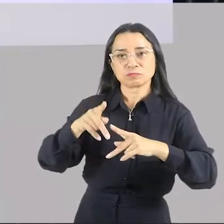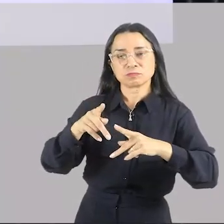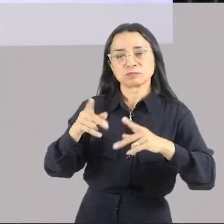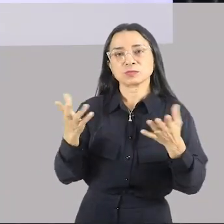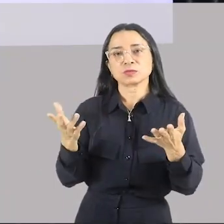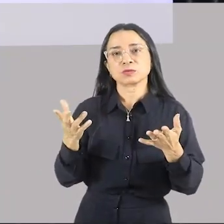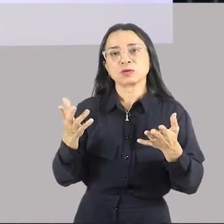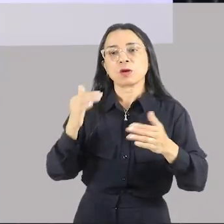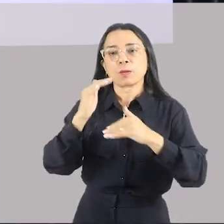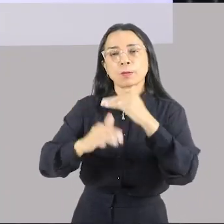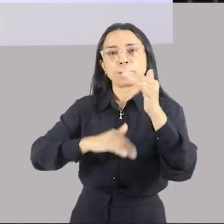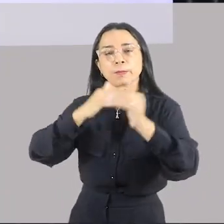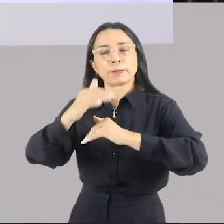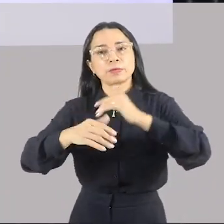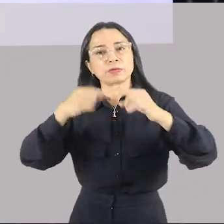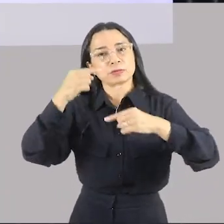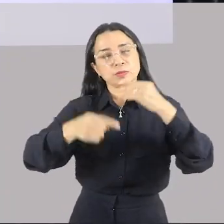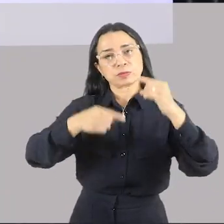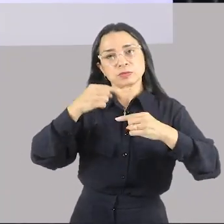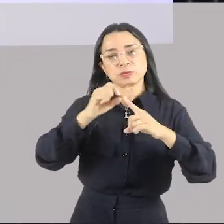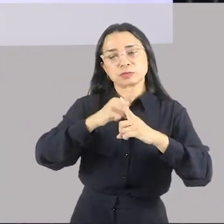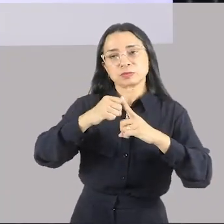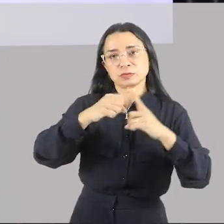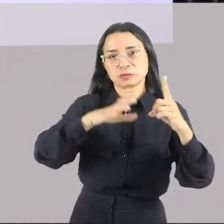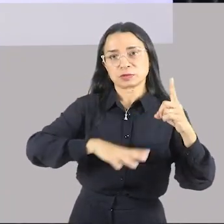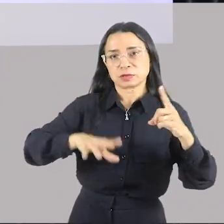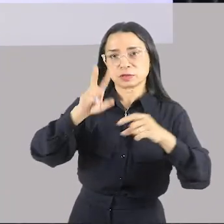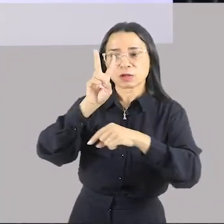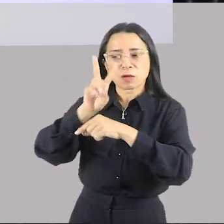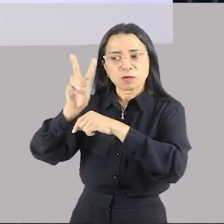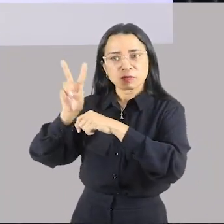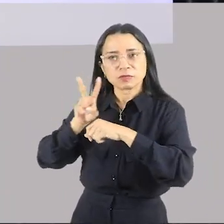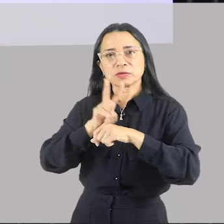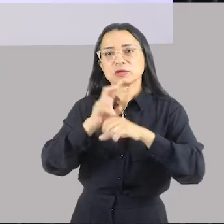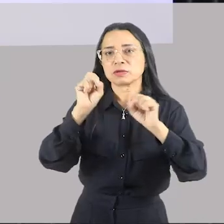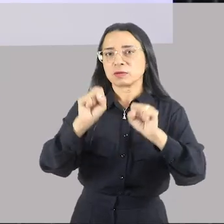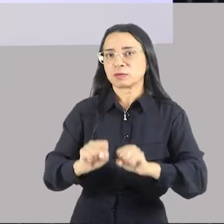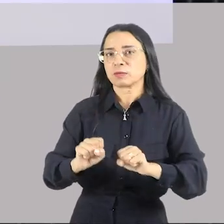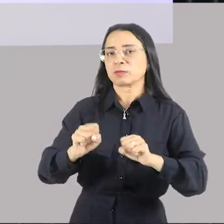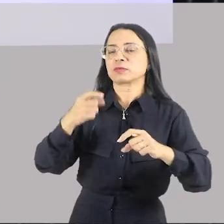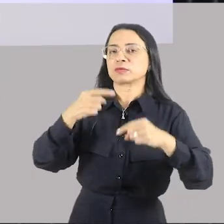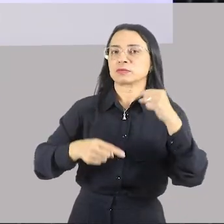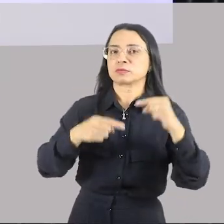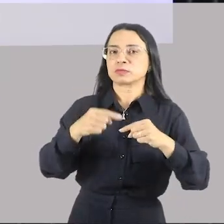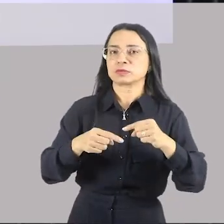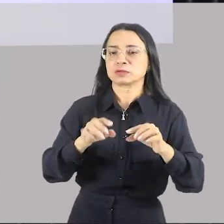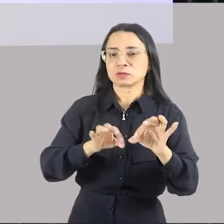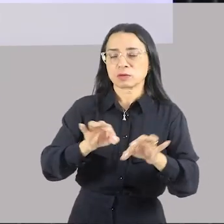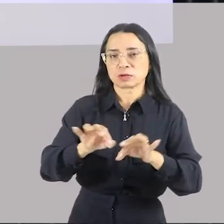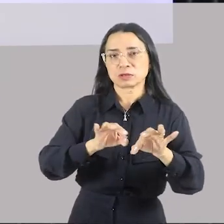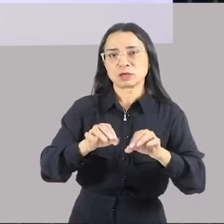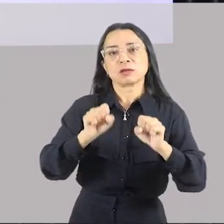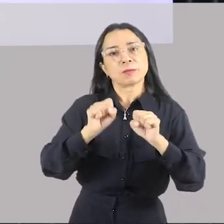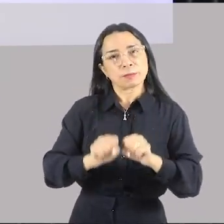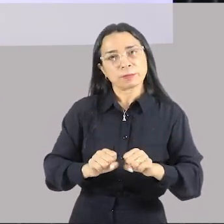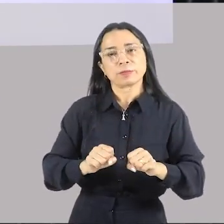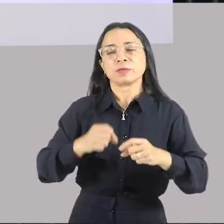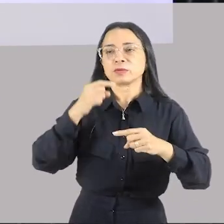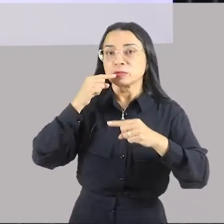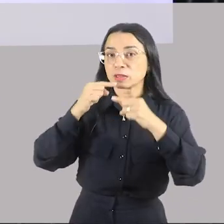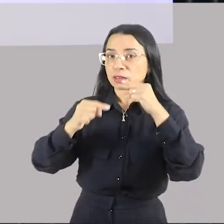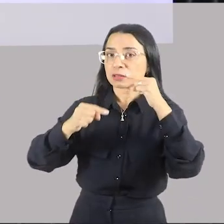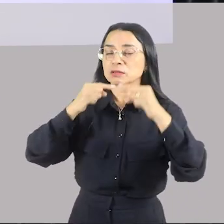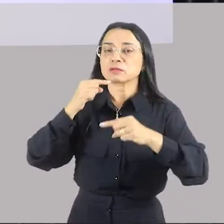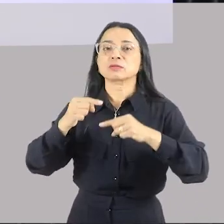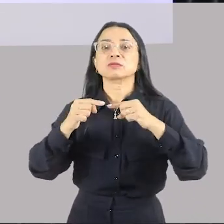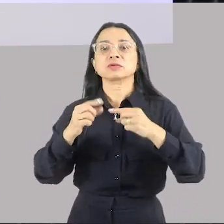processos políticos, sociais, quando ela fiscaliza o poder político constituído e quando ela pode denunciar também abusos e